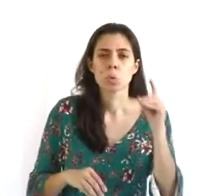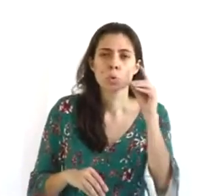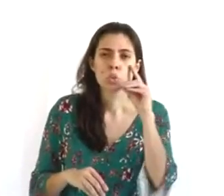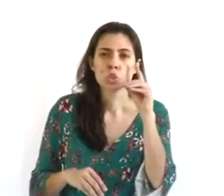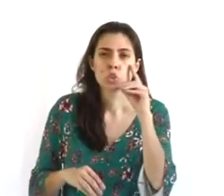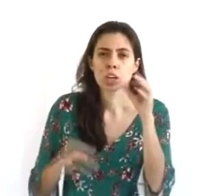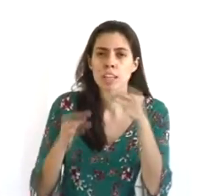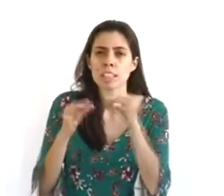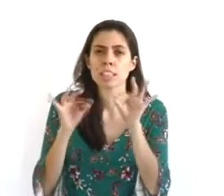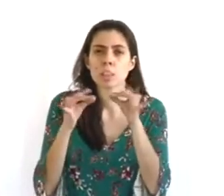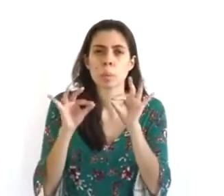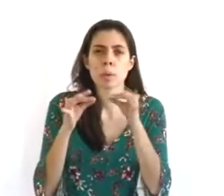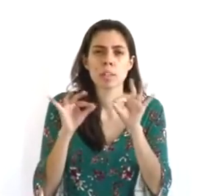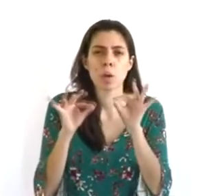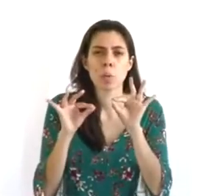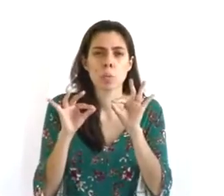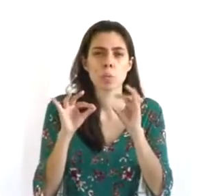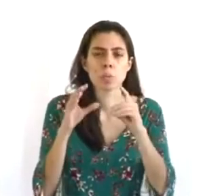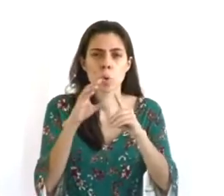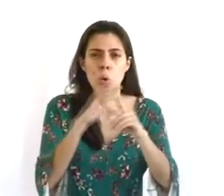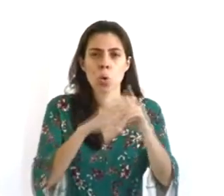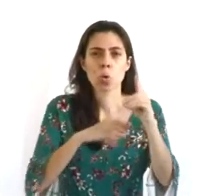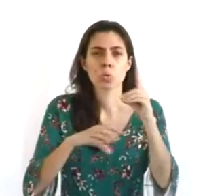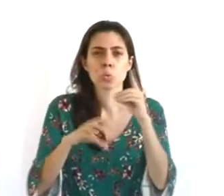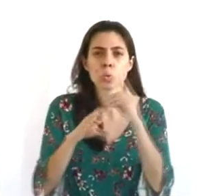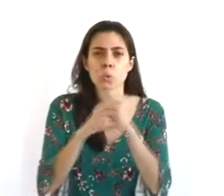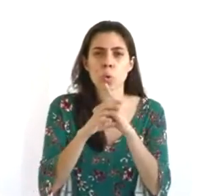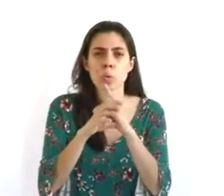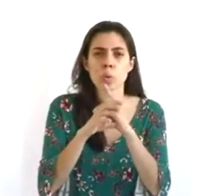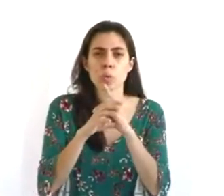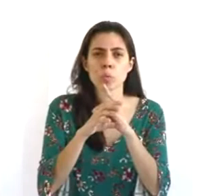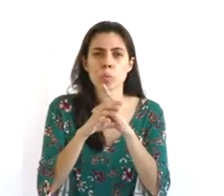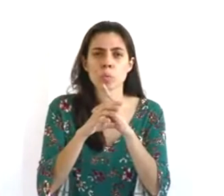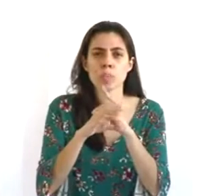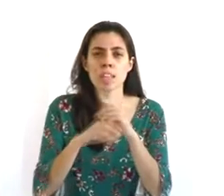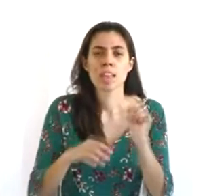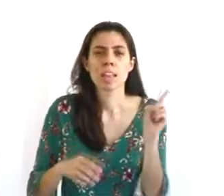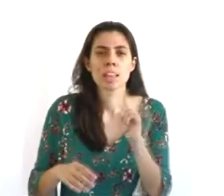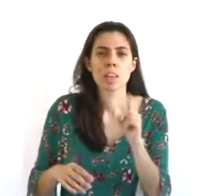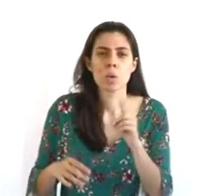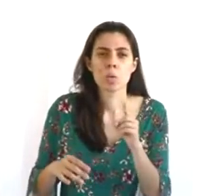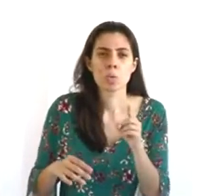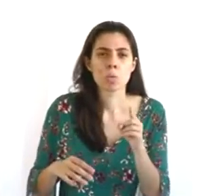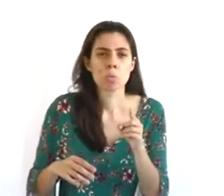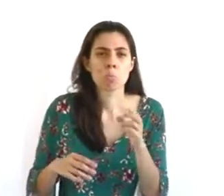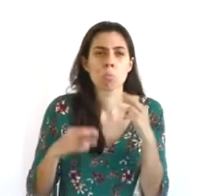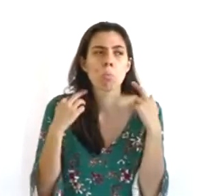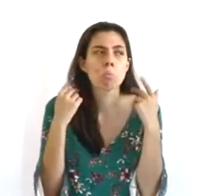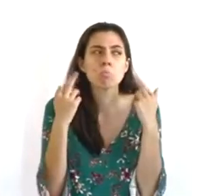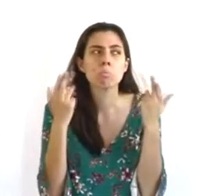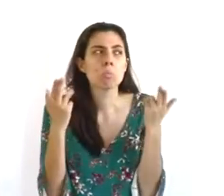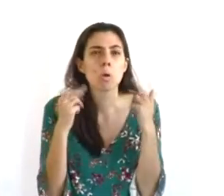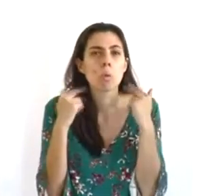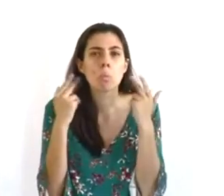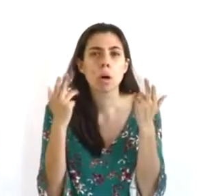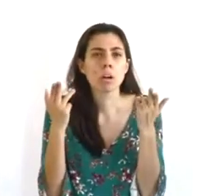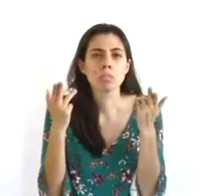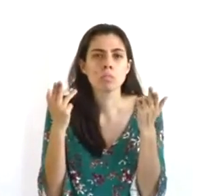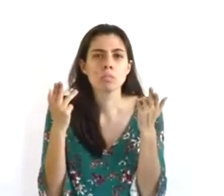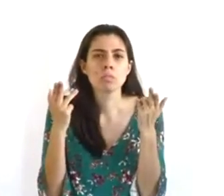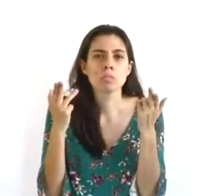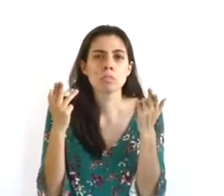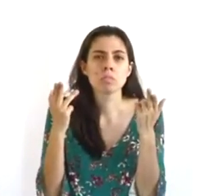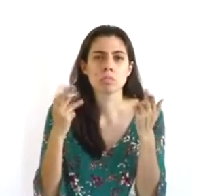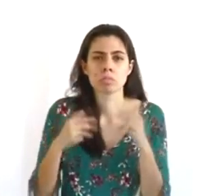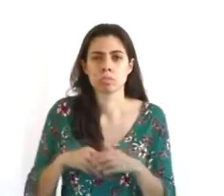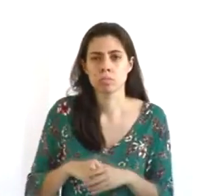Se der eu vou à igreja, se der eu acompanho o culto pelo que está sendo transmitido. Para mim é um dia normal. dia de ir ao shopping, dia de ir sair. Eu não estou dizendo que você não